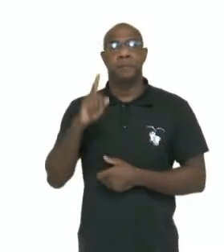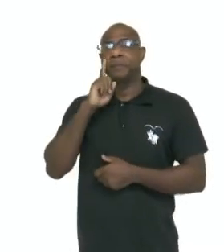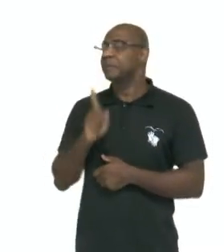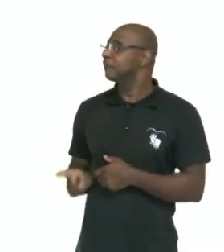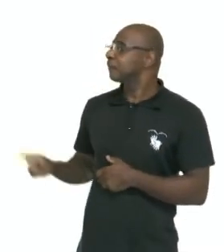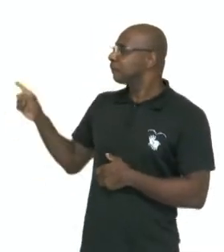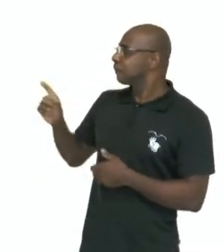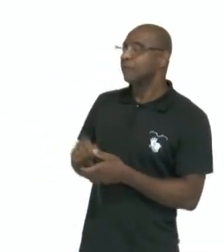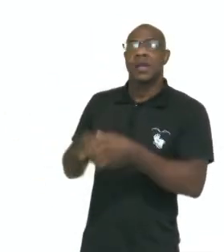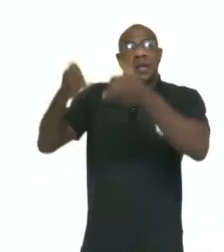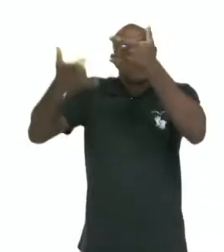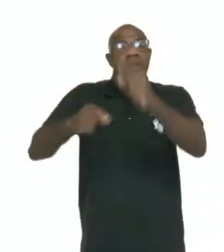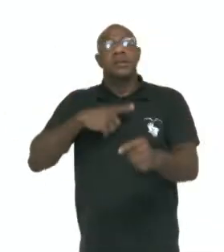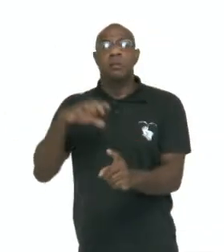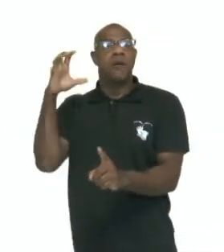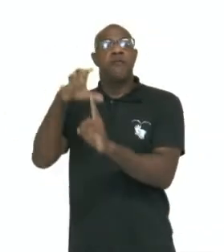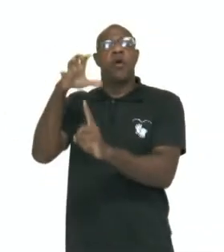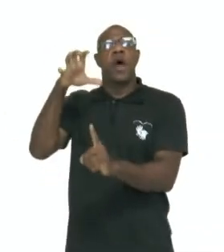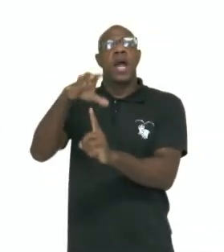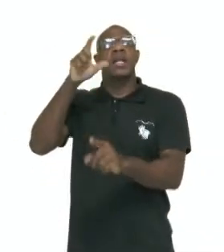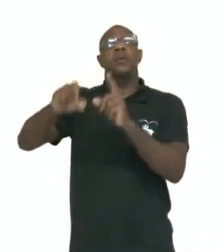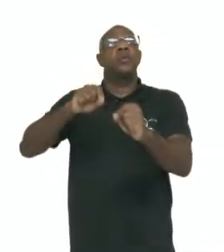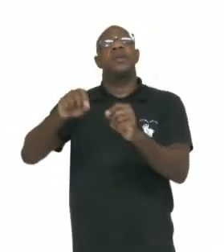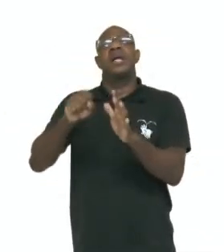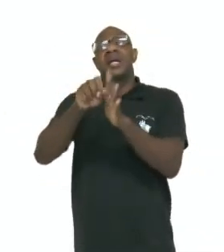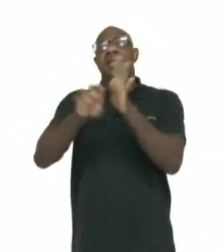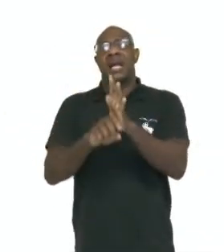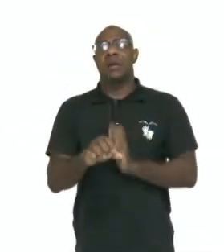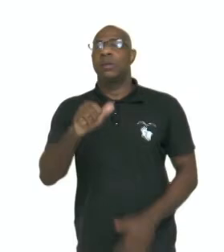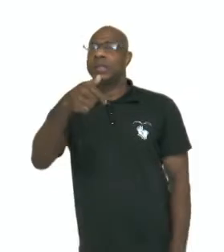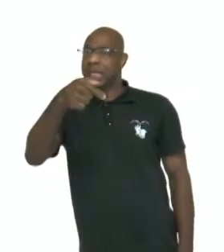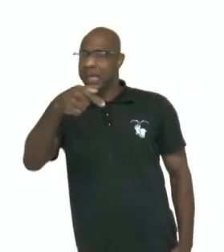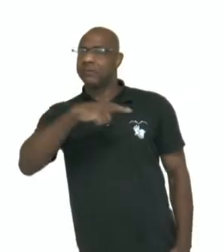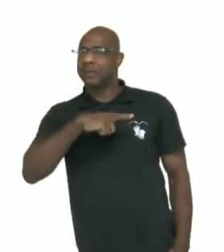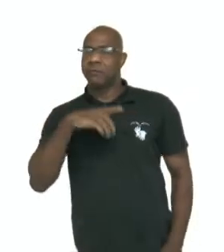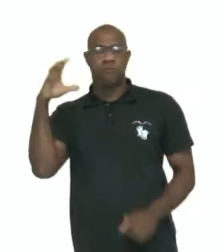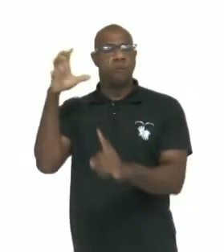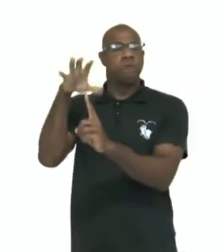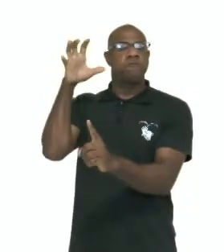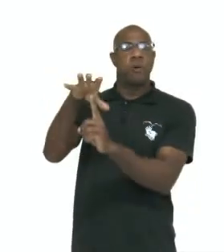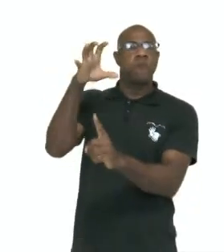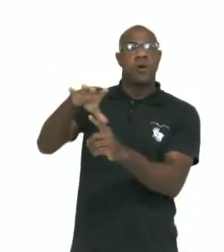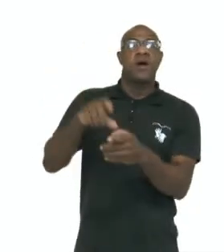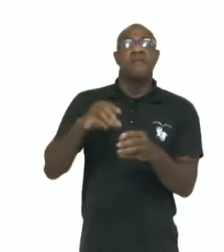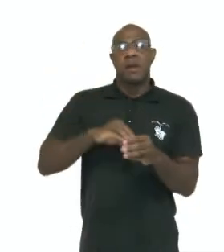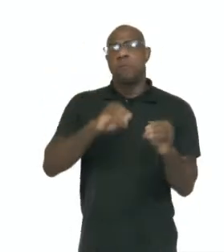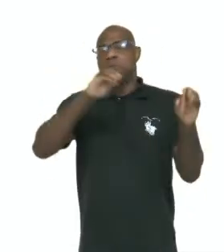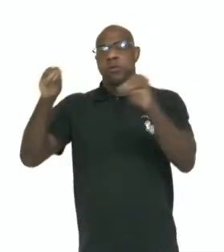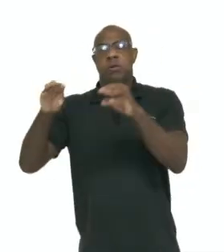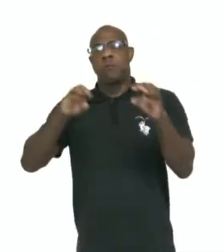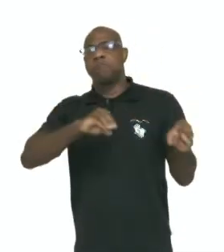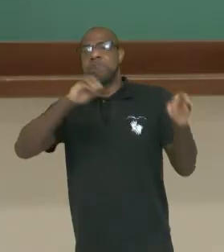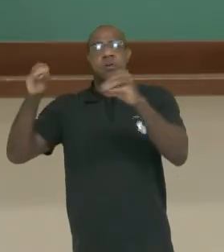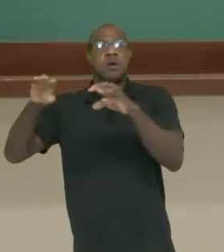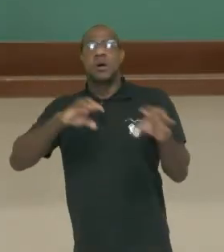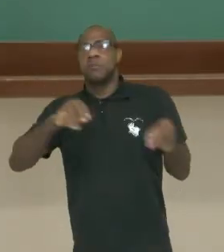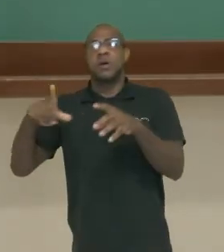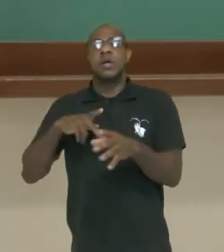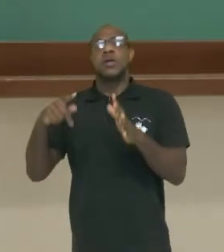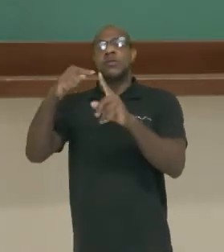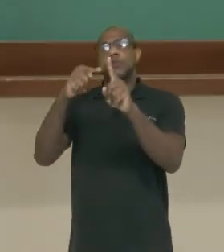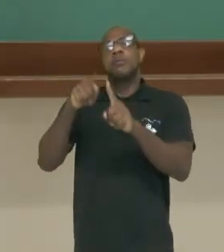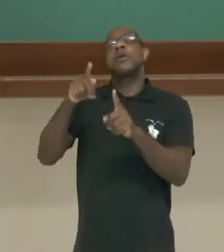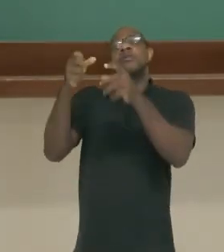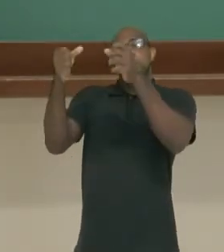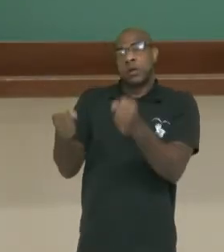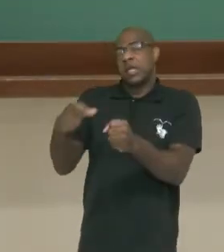no slide que eles sofreram influências desde o século VII, só fazendo migrações de tipos de poder. Nós